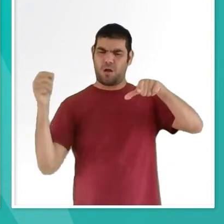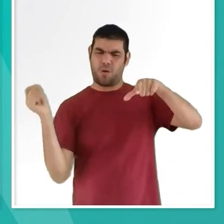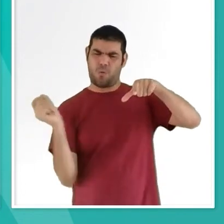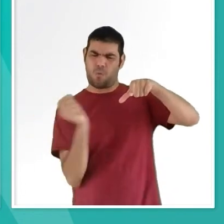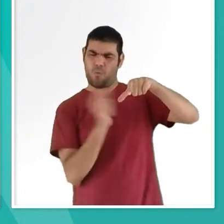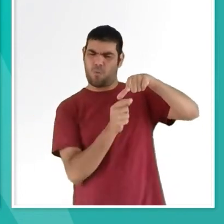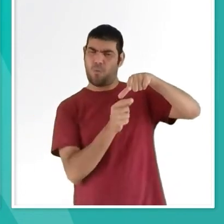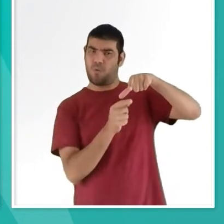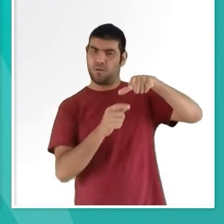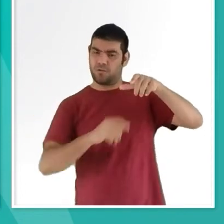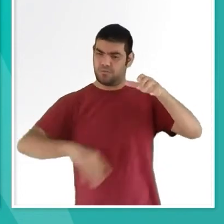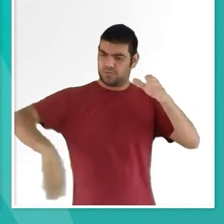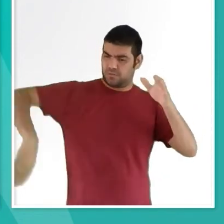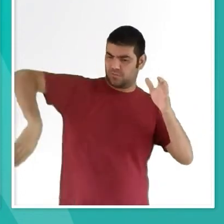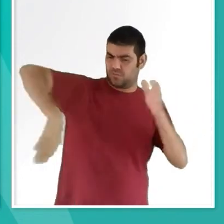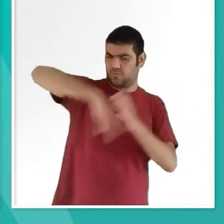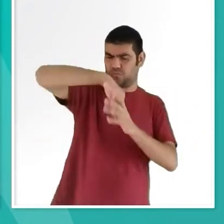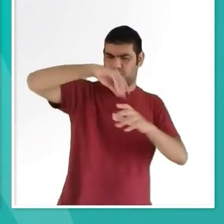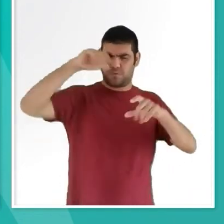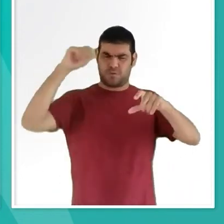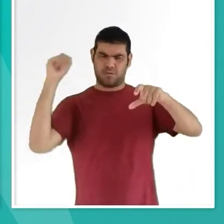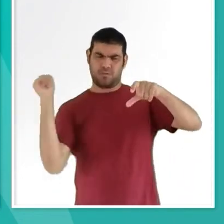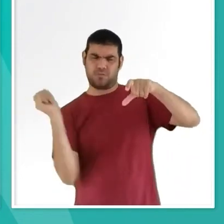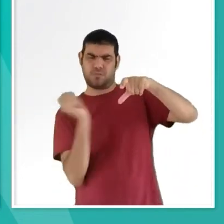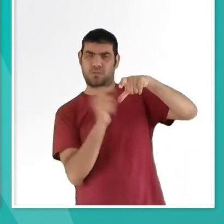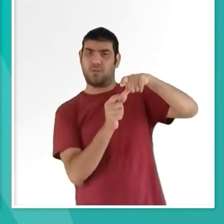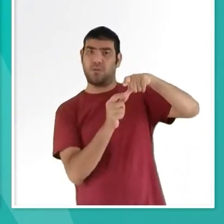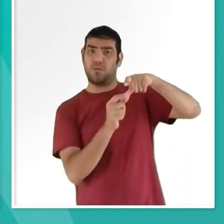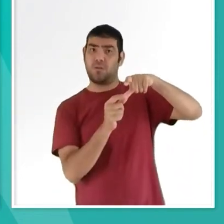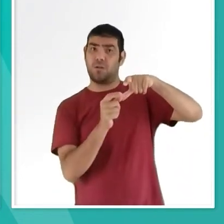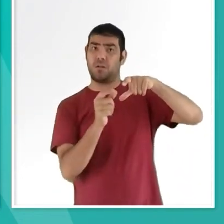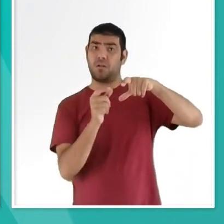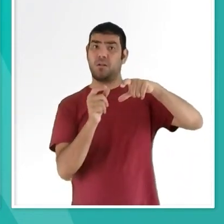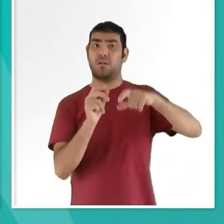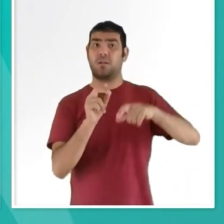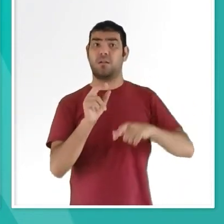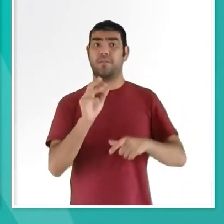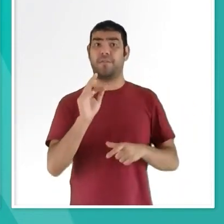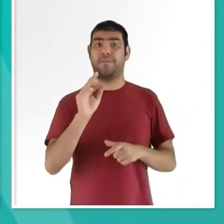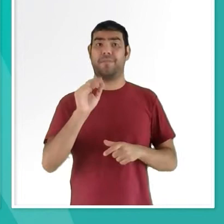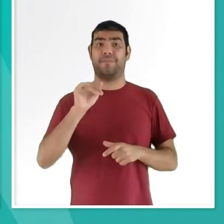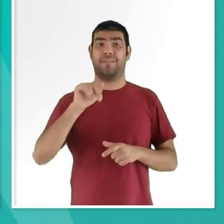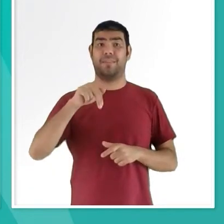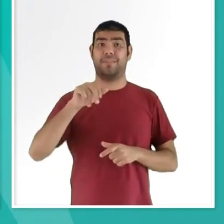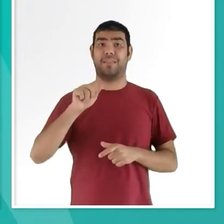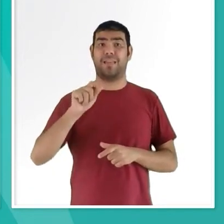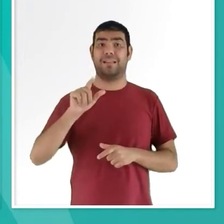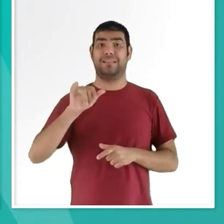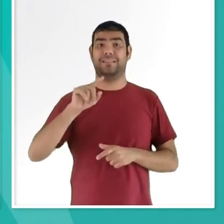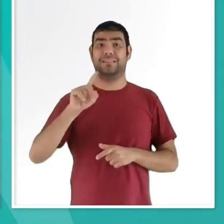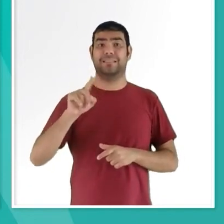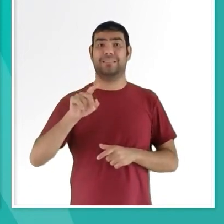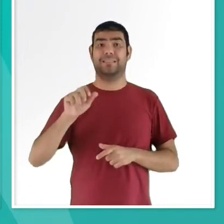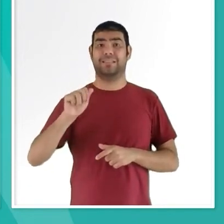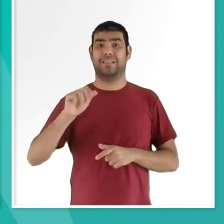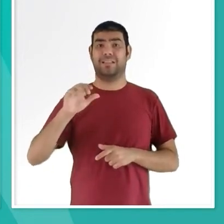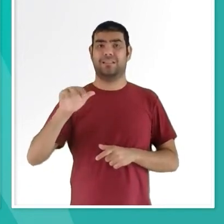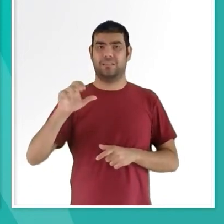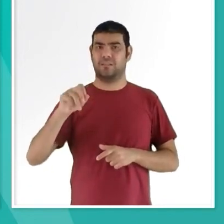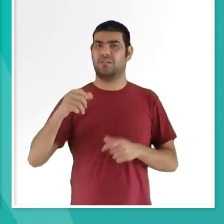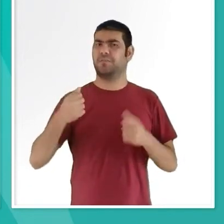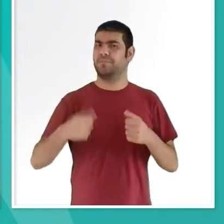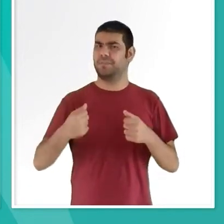em direção ao gol, você está fazendo uma finalização. Para isso é necessário treinar a pontaria, né?